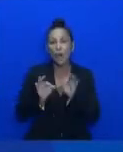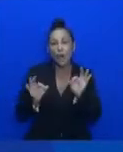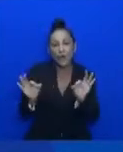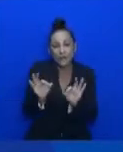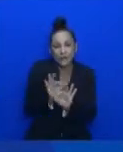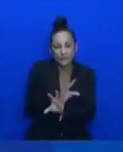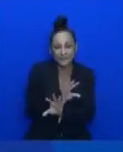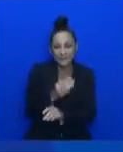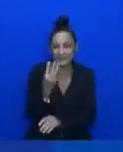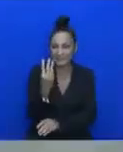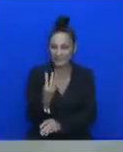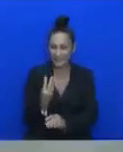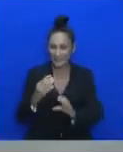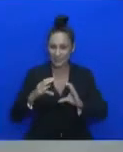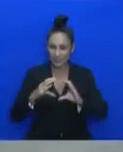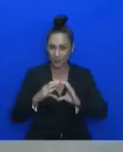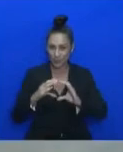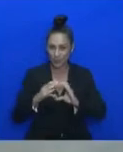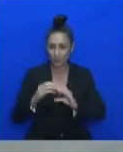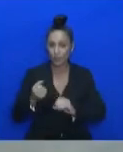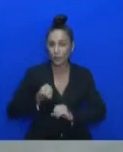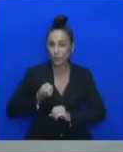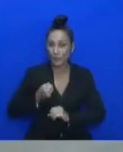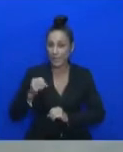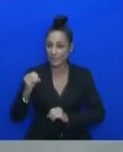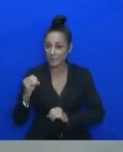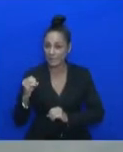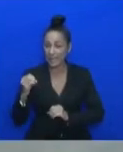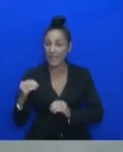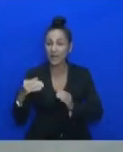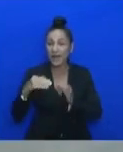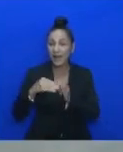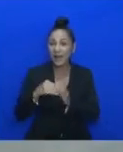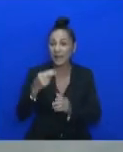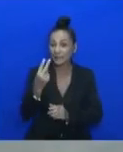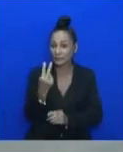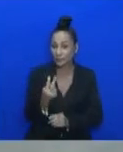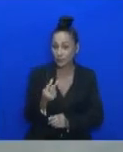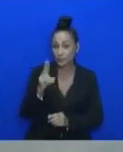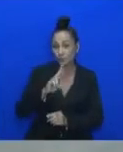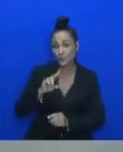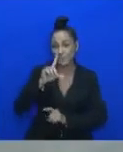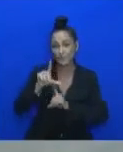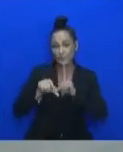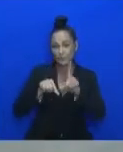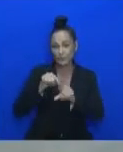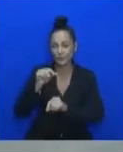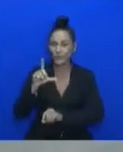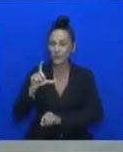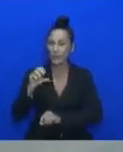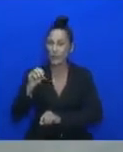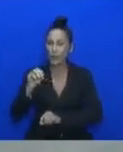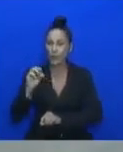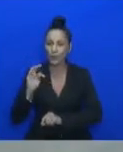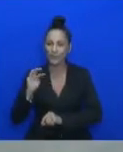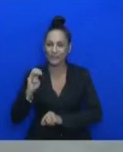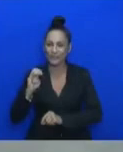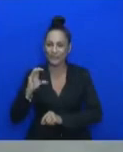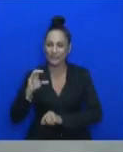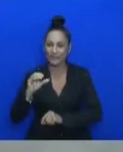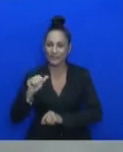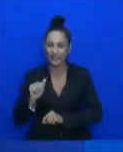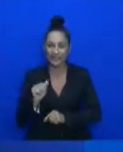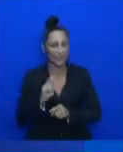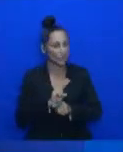devidamente abastecido com 3 bolas, numeradas de 0 a 2, necessárias ao sorteio da Loteca.